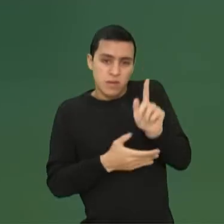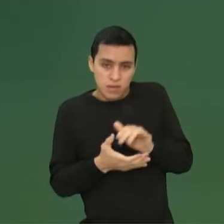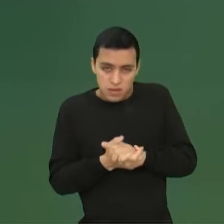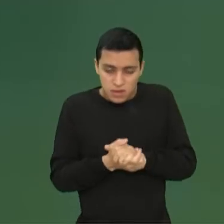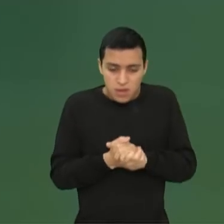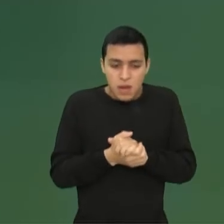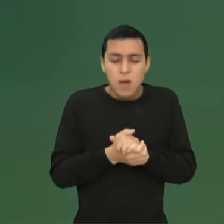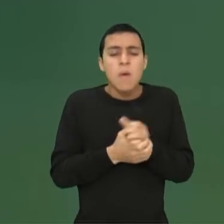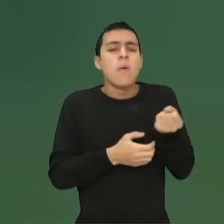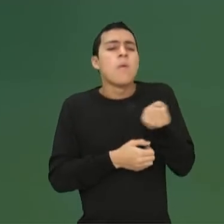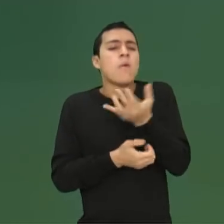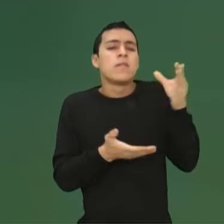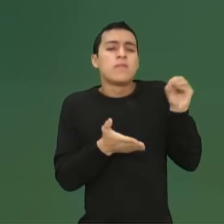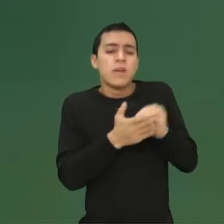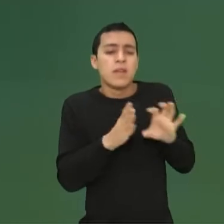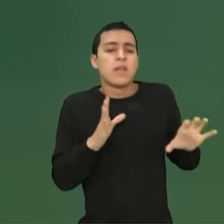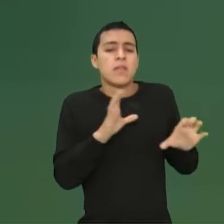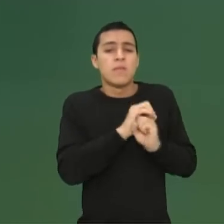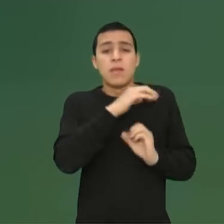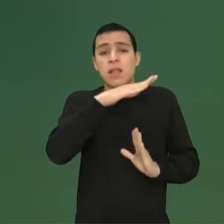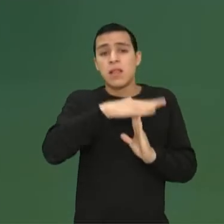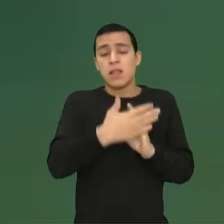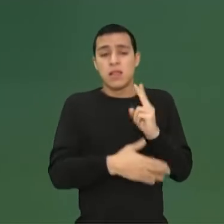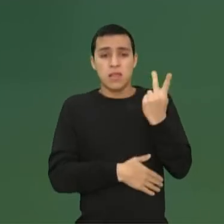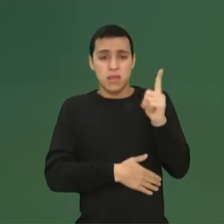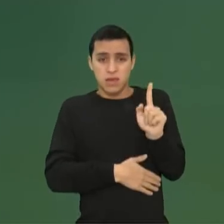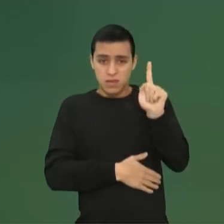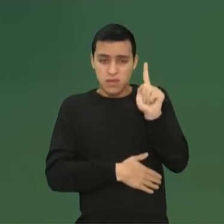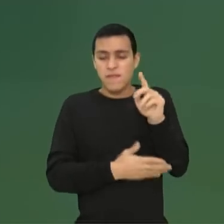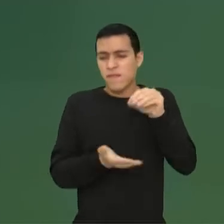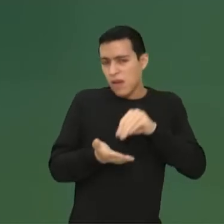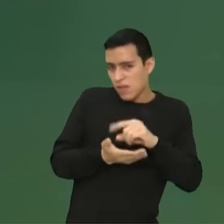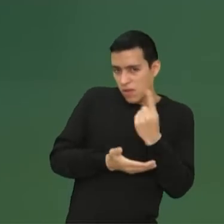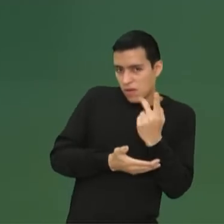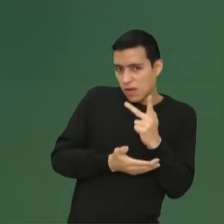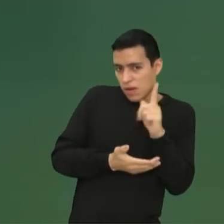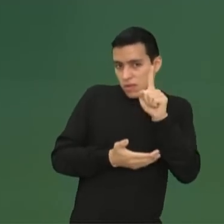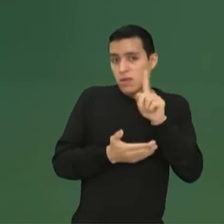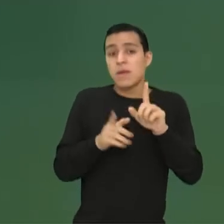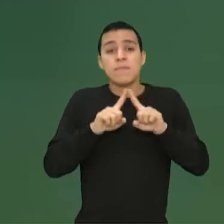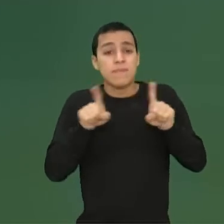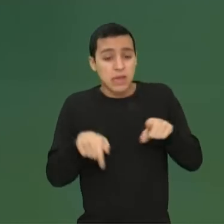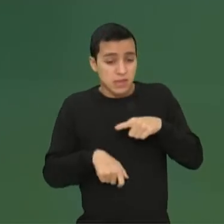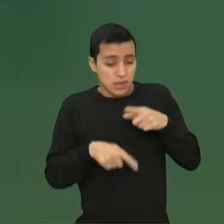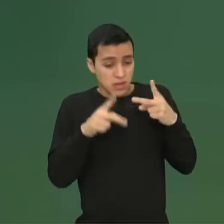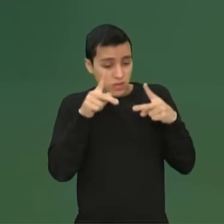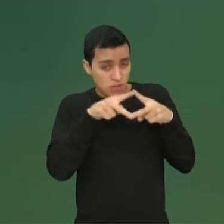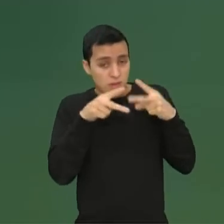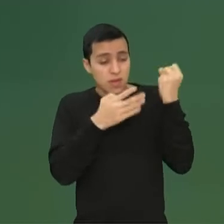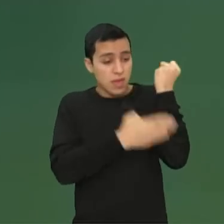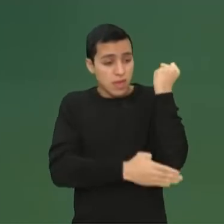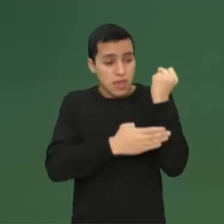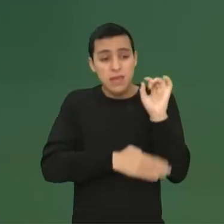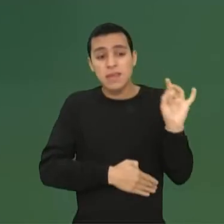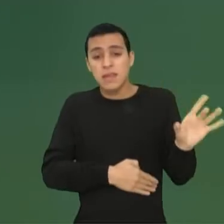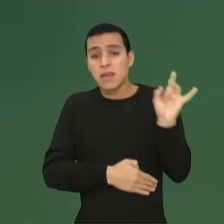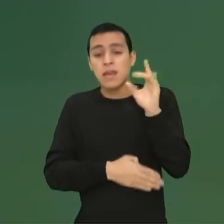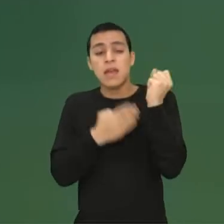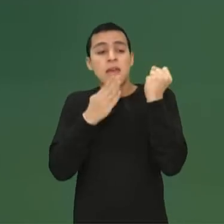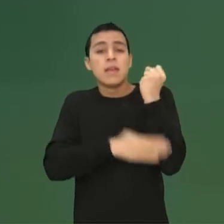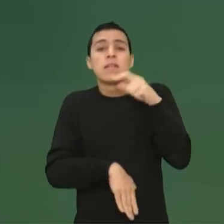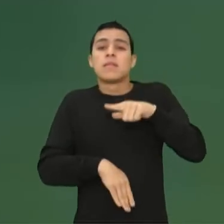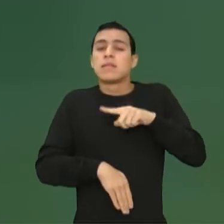quanto falta para dar 2 quilos? 1 kg. Só que eu tenho 2 abacaxis, então cada abacaxi